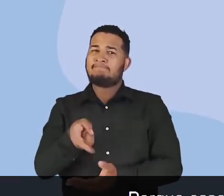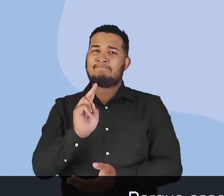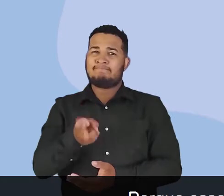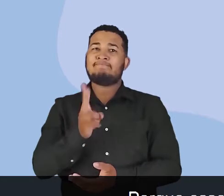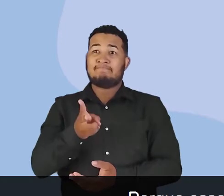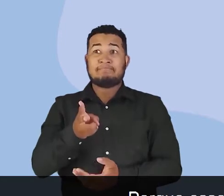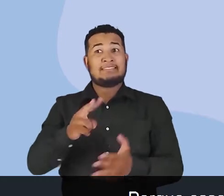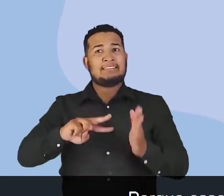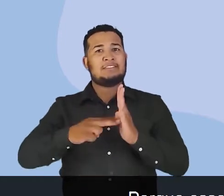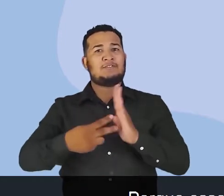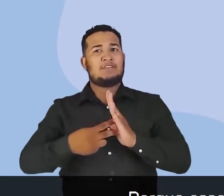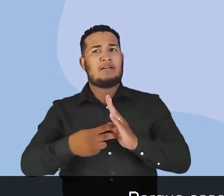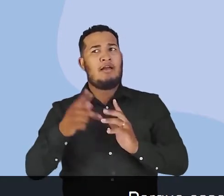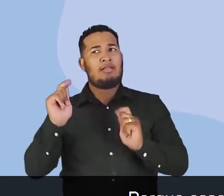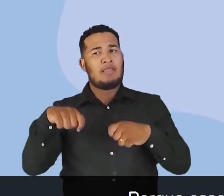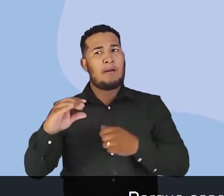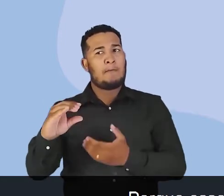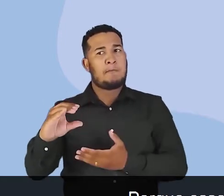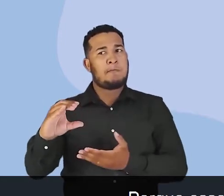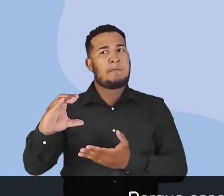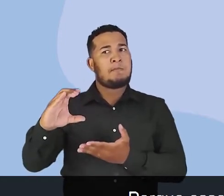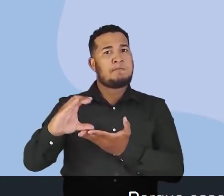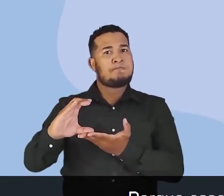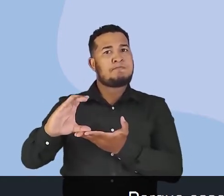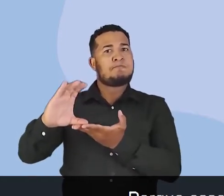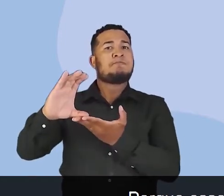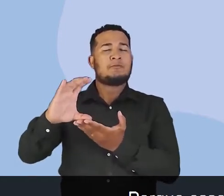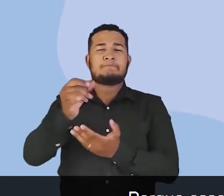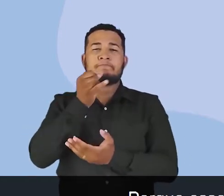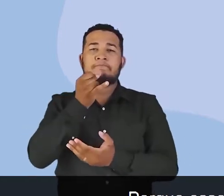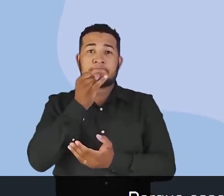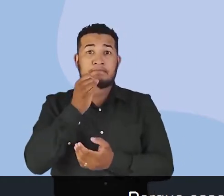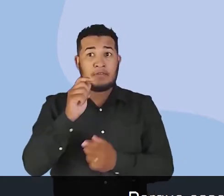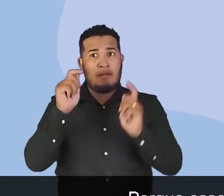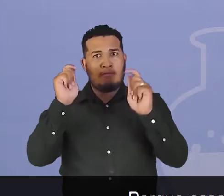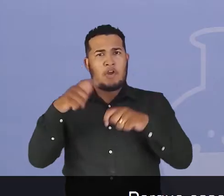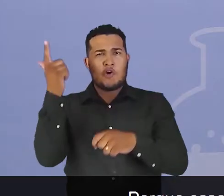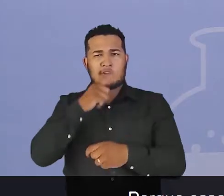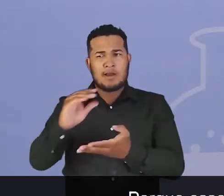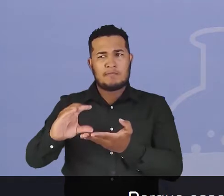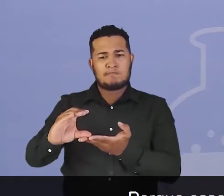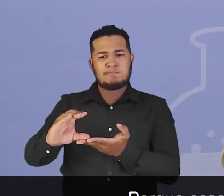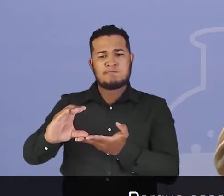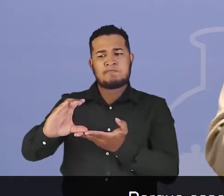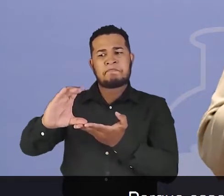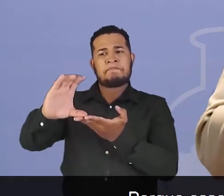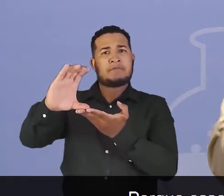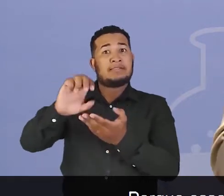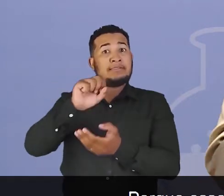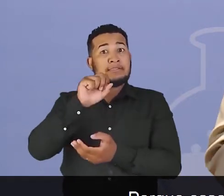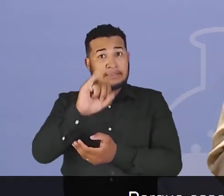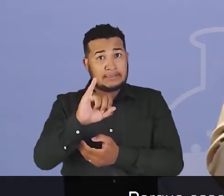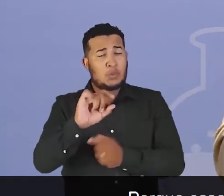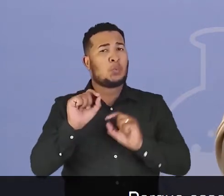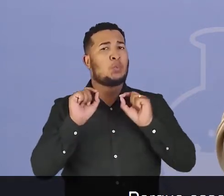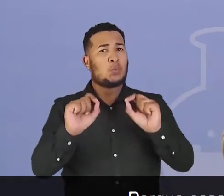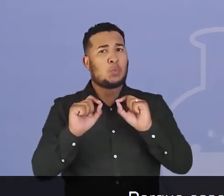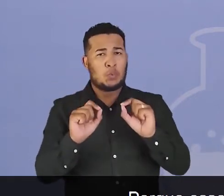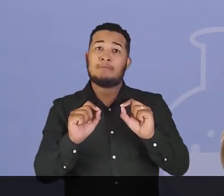ele não é fixo, ele só consegue ter um rendimento. Retorne comigo, pessoal. Ele só consegue ter um bom